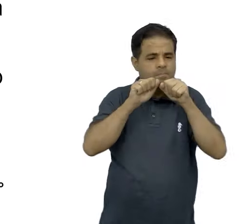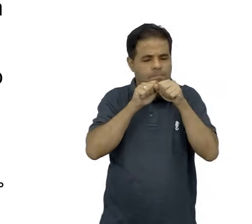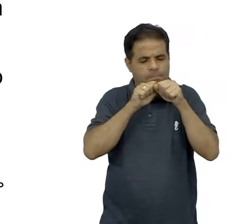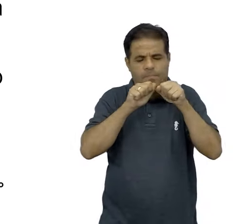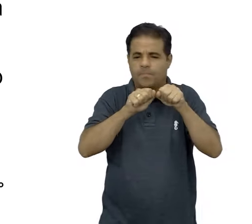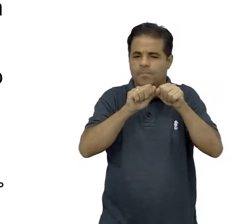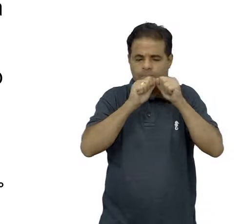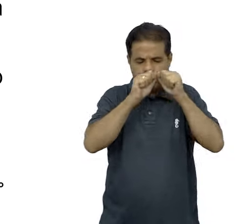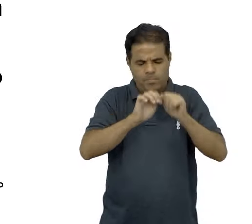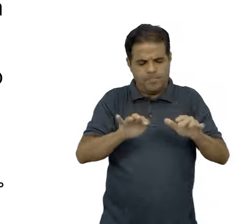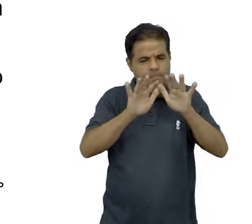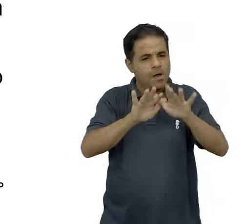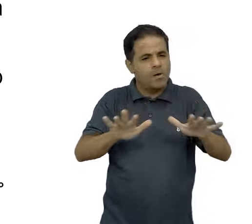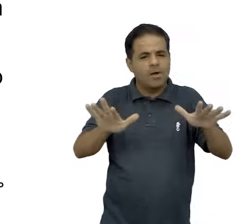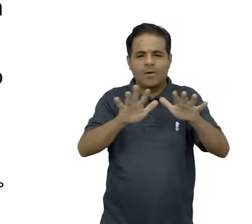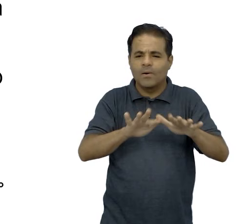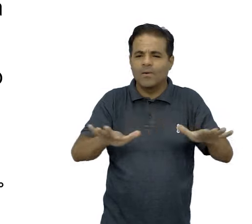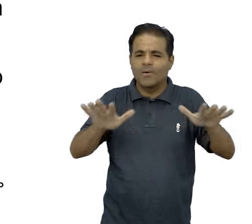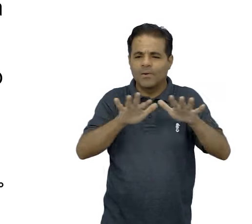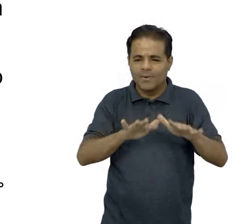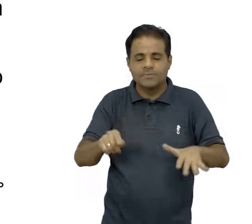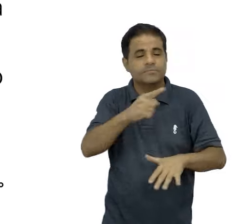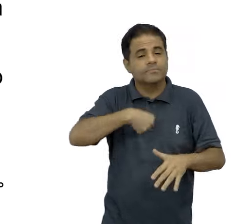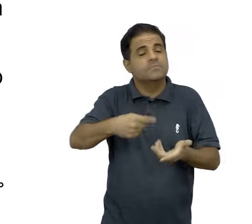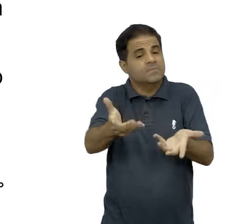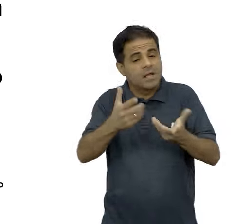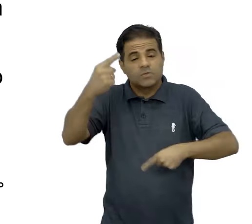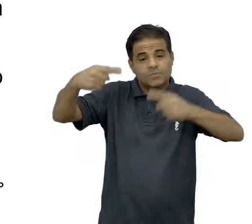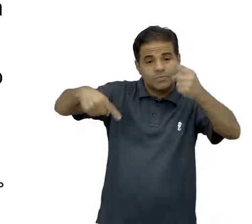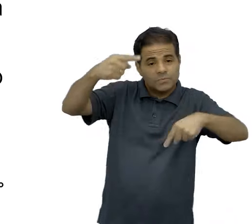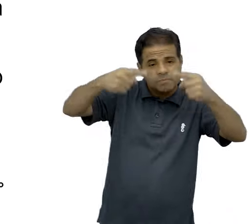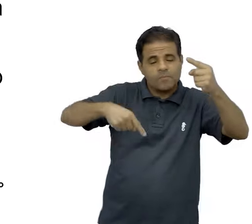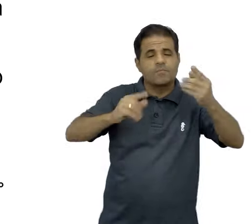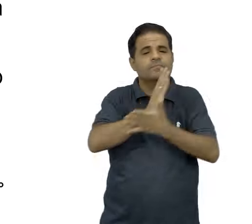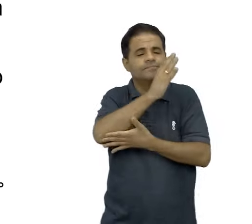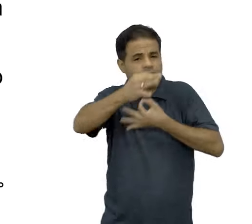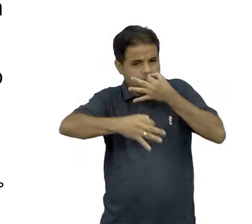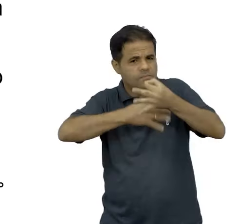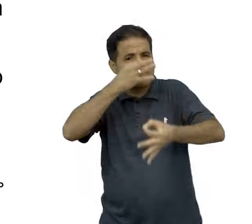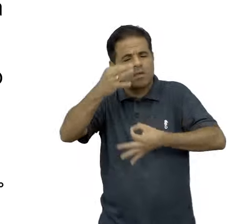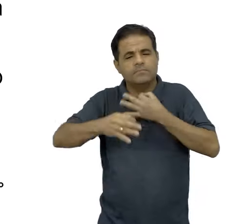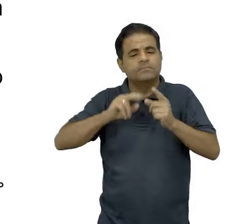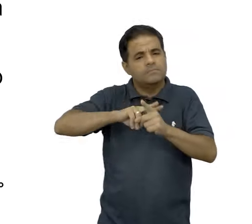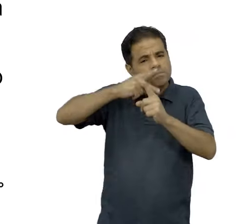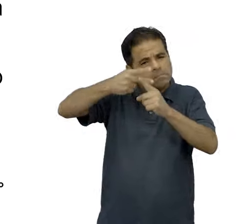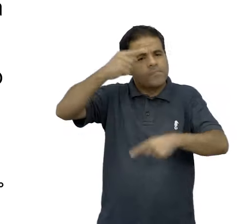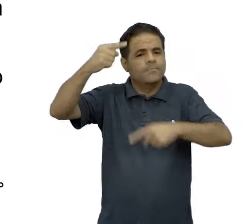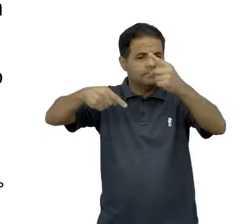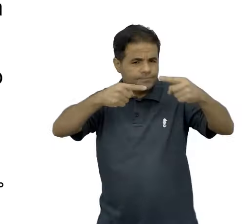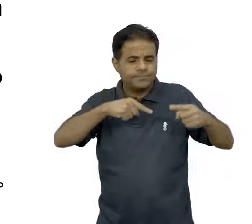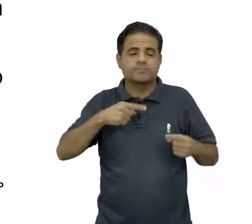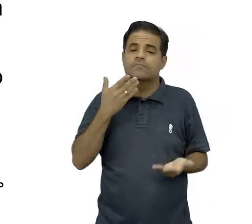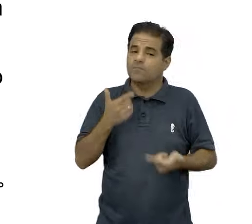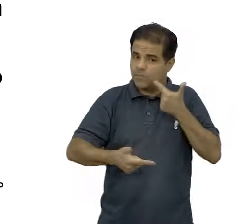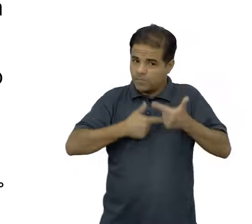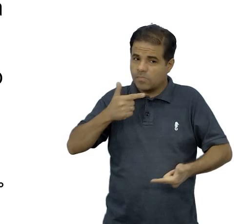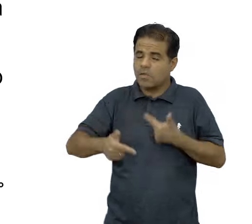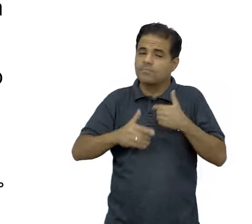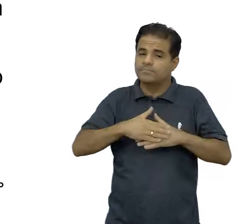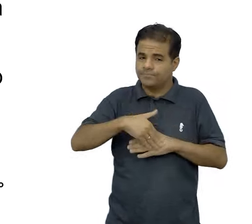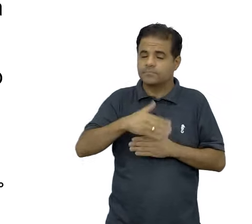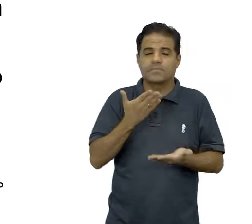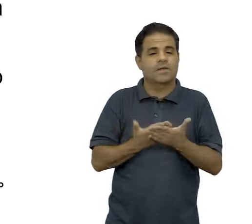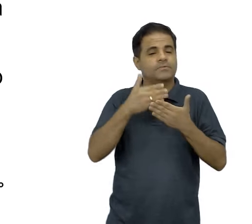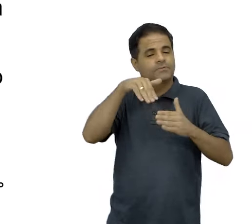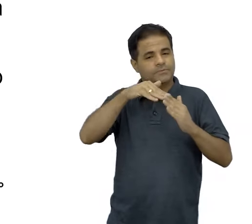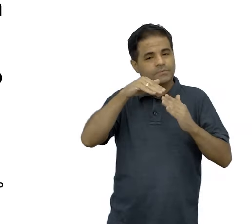aritmético. E também, né, nós pretendemos discutir aí algumas sugestões de desdobramento do trabalho na